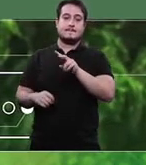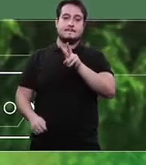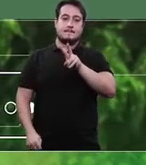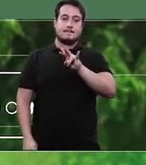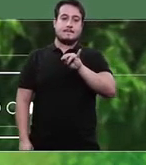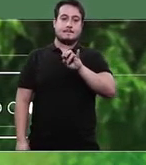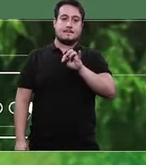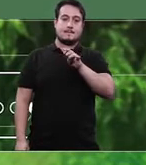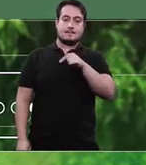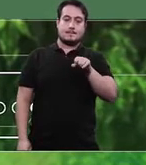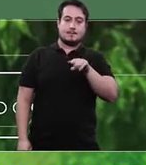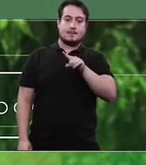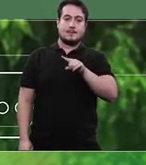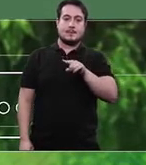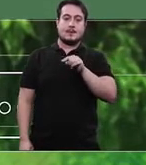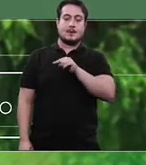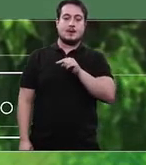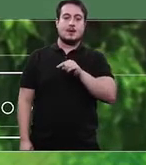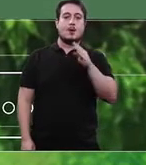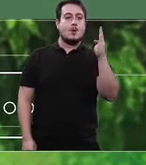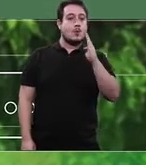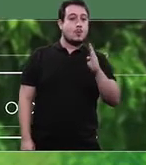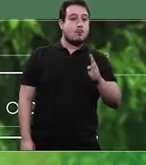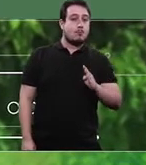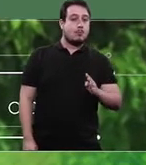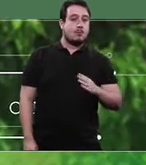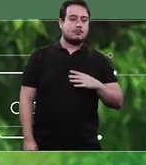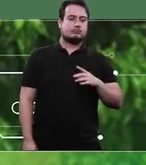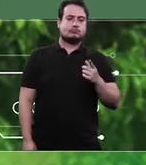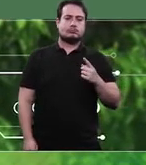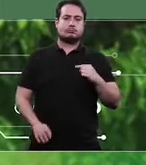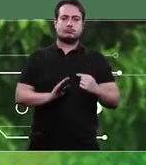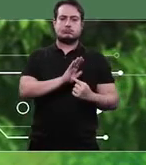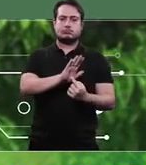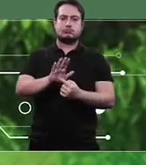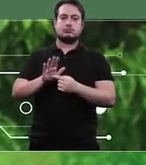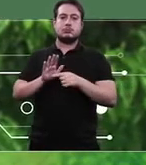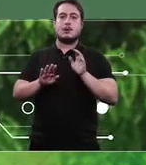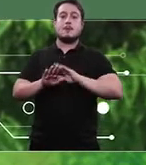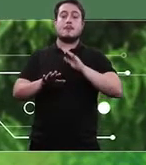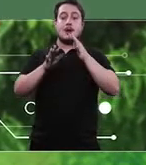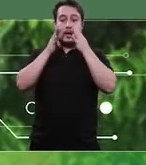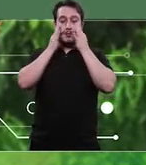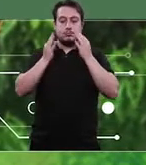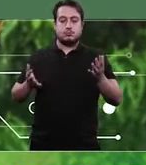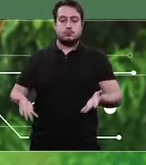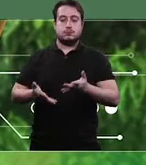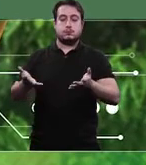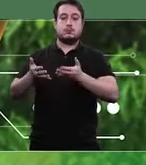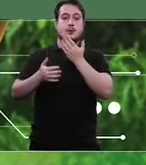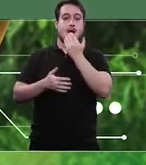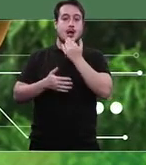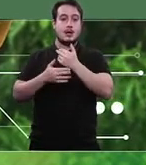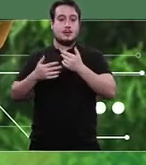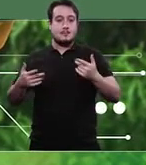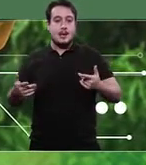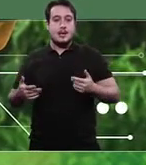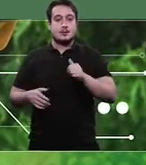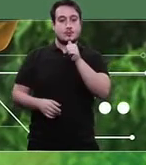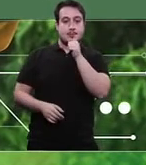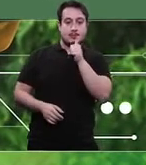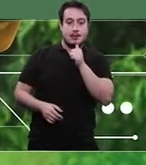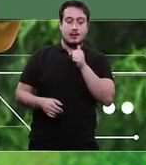grande dinamismo. O Brasil vem dando a ter cada vez mais atenção para a promoção de alimentos, bebidas e